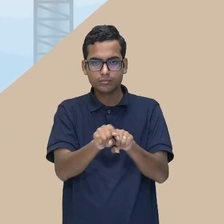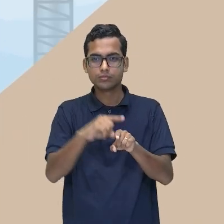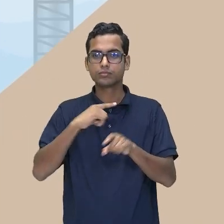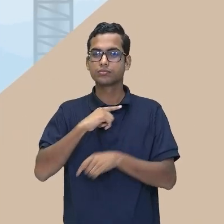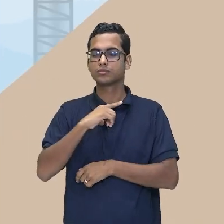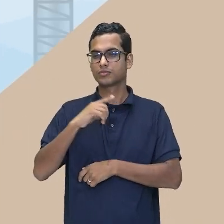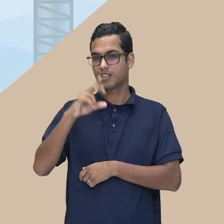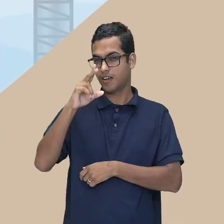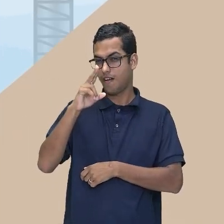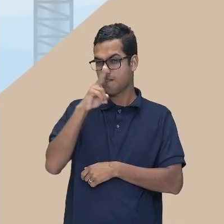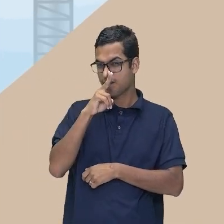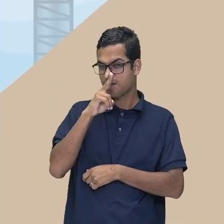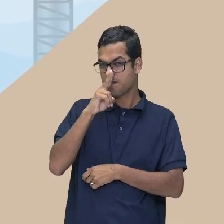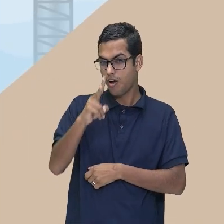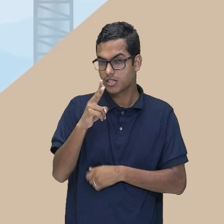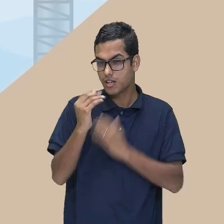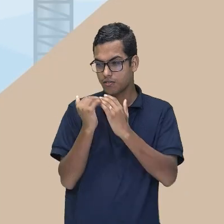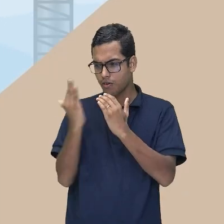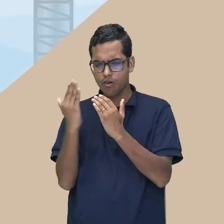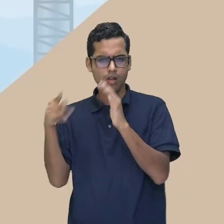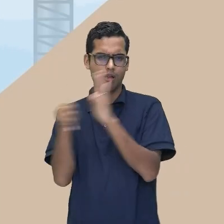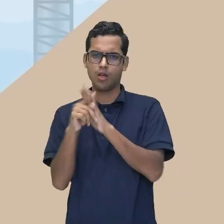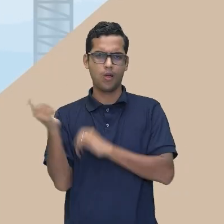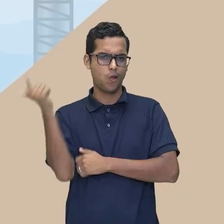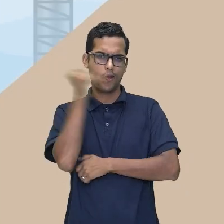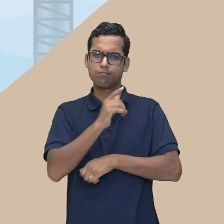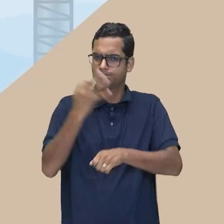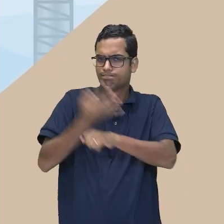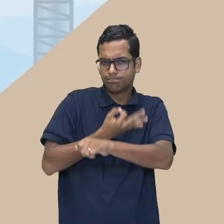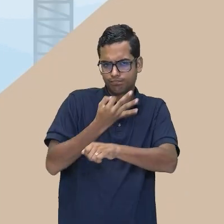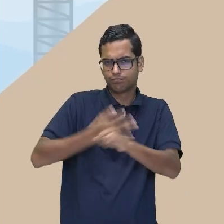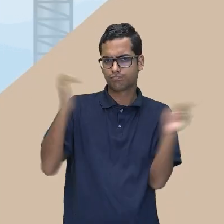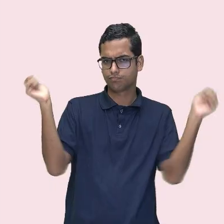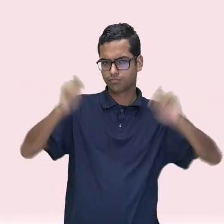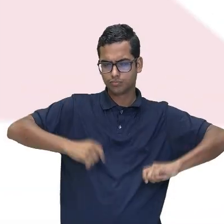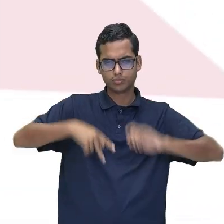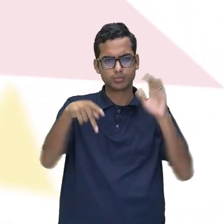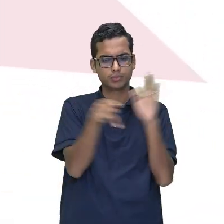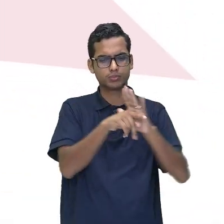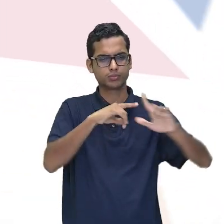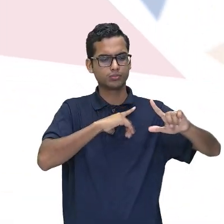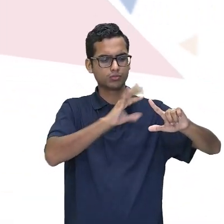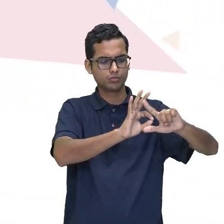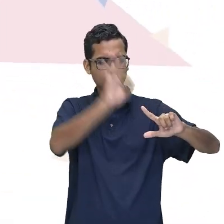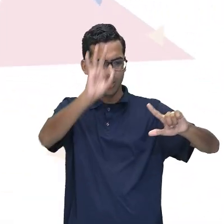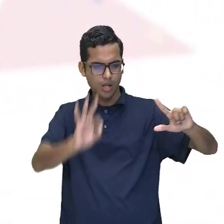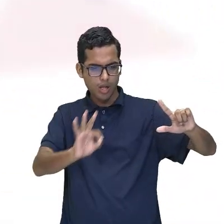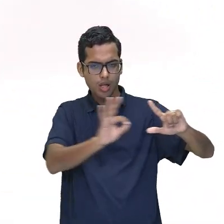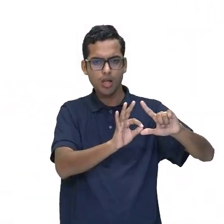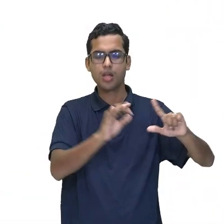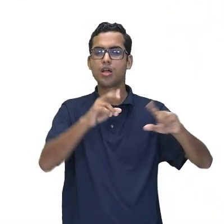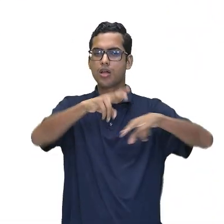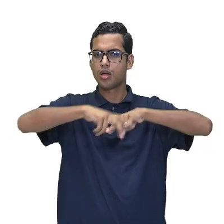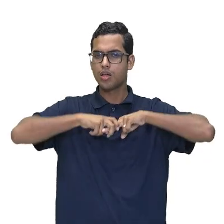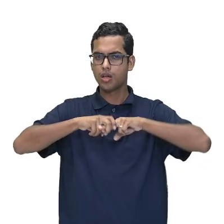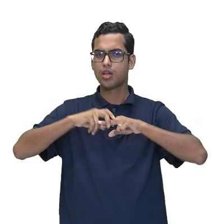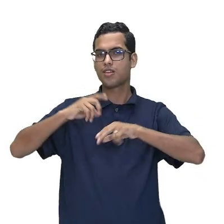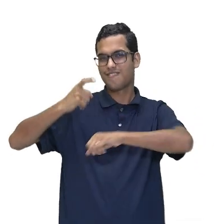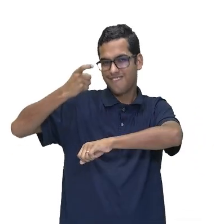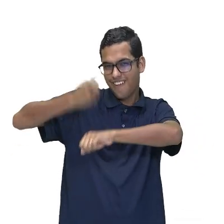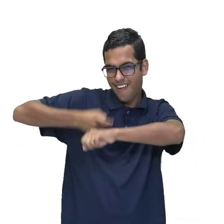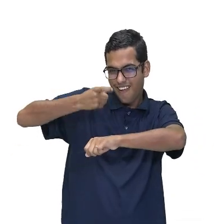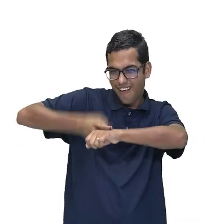externas, ao contrário de outras formas como quadrados ou retângulos. Isso é devido à sua rigidez.